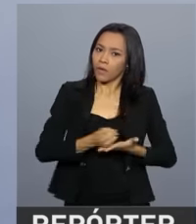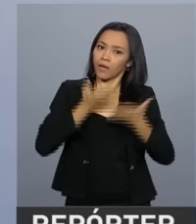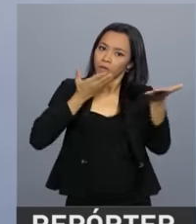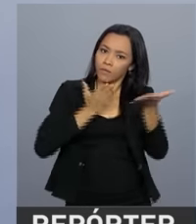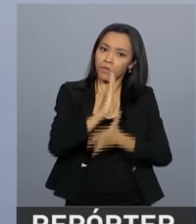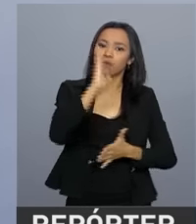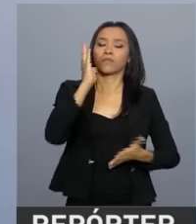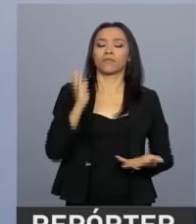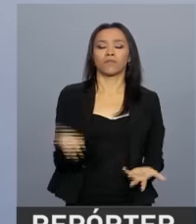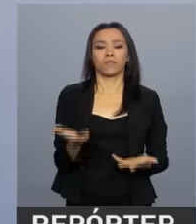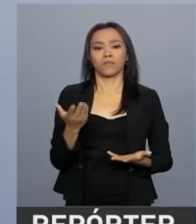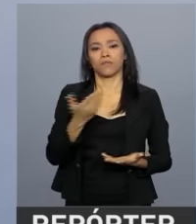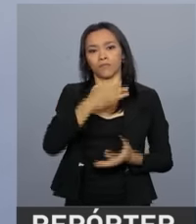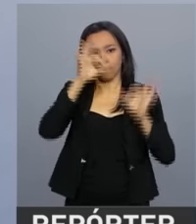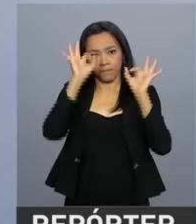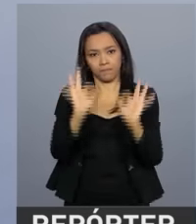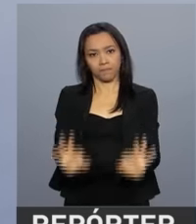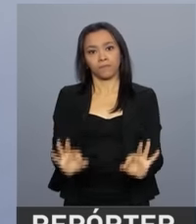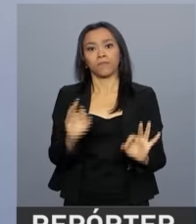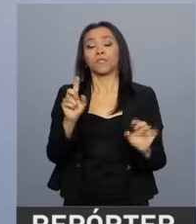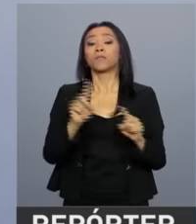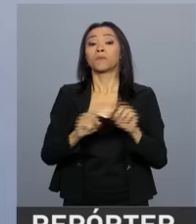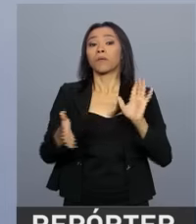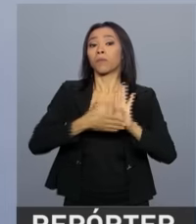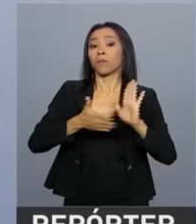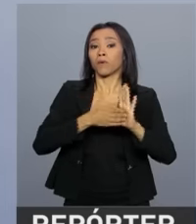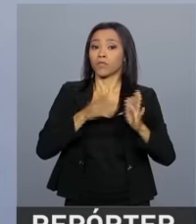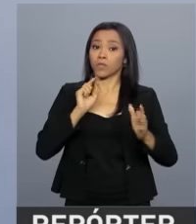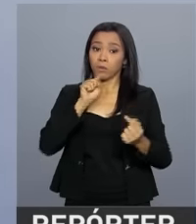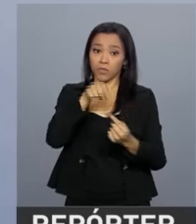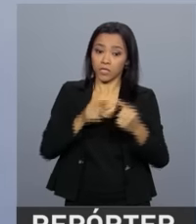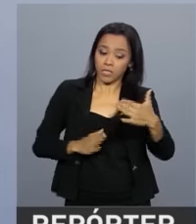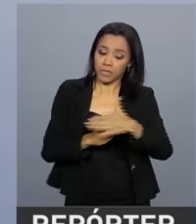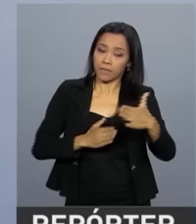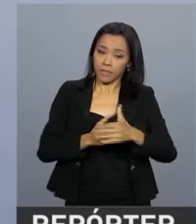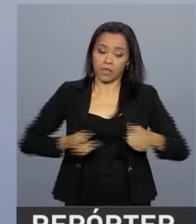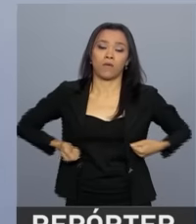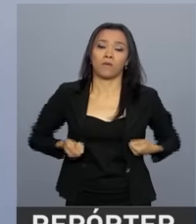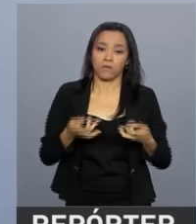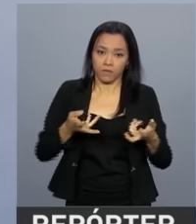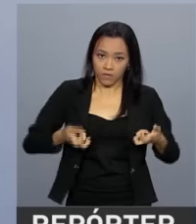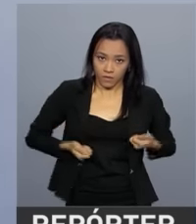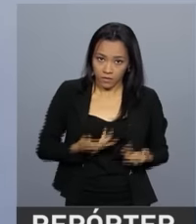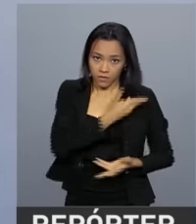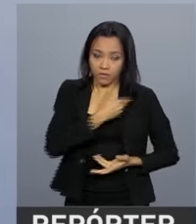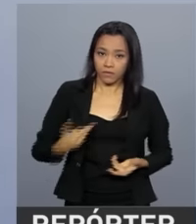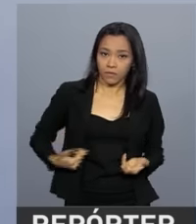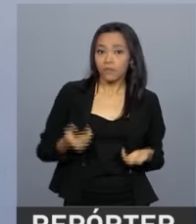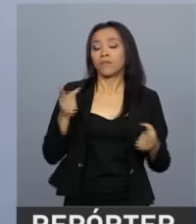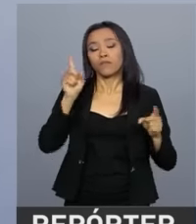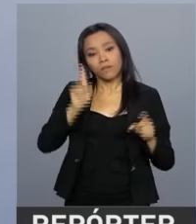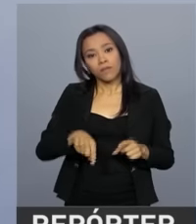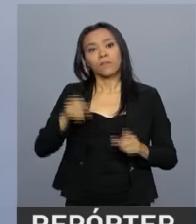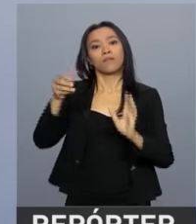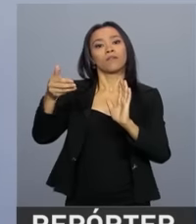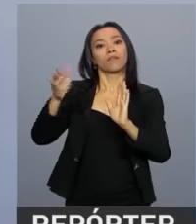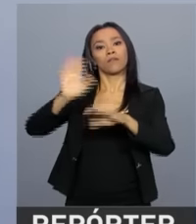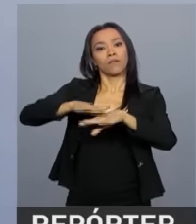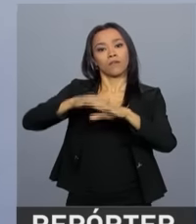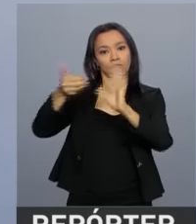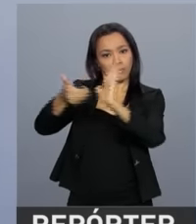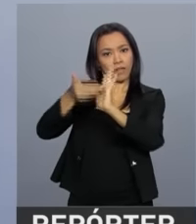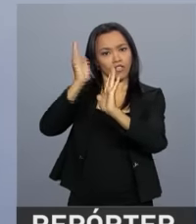caráter definitivo da medida que cria um limite ao crescimento dos gastos públicos tanto que o Senado já fez um